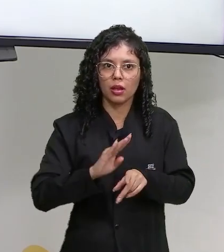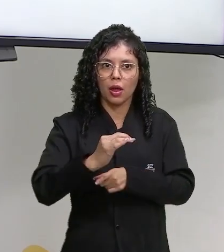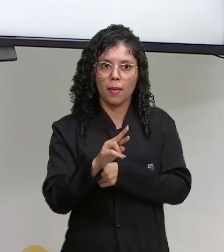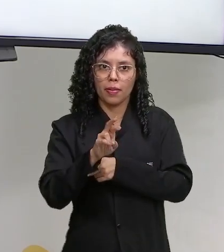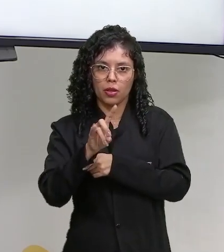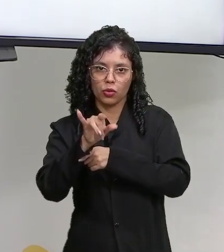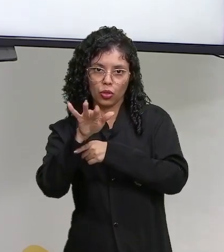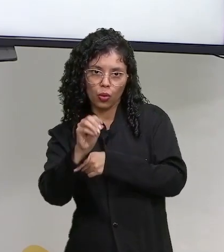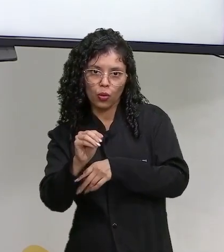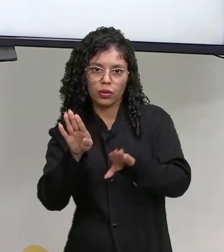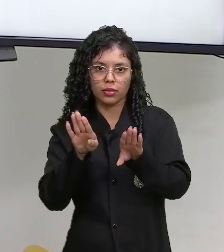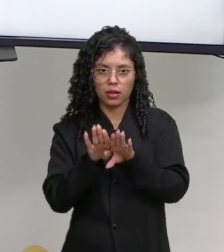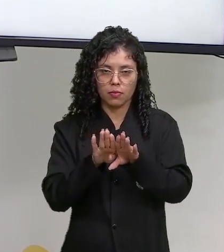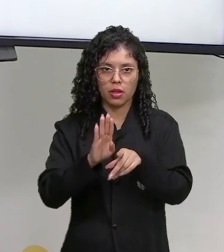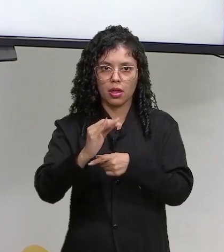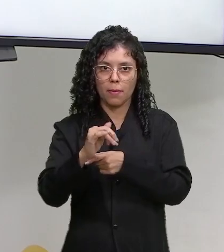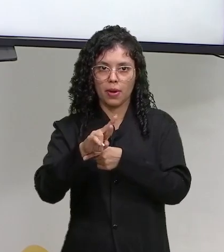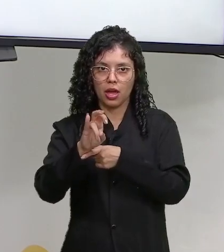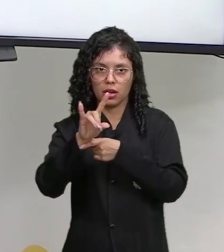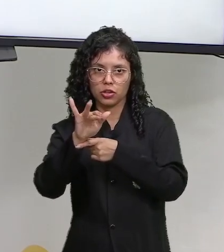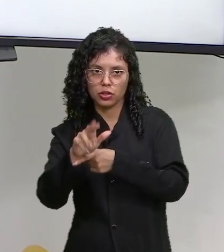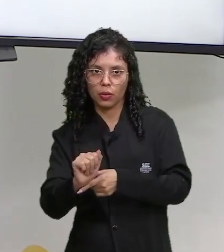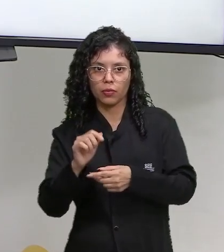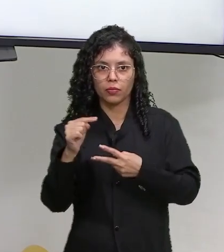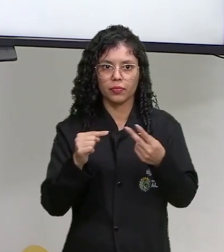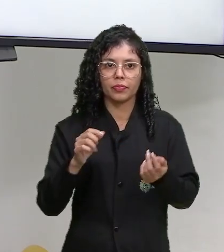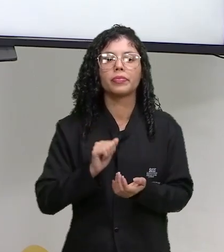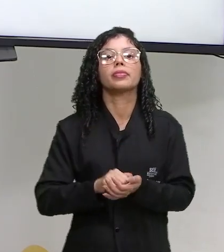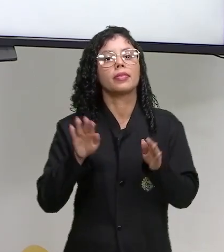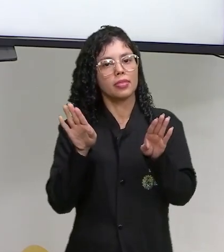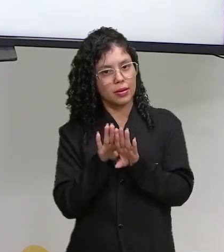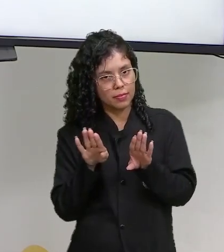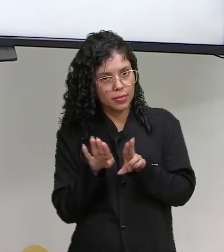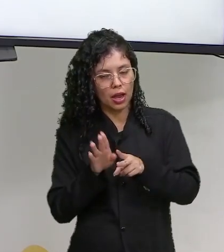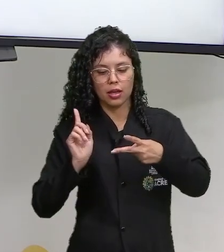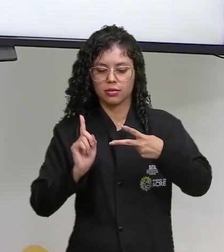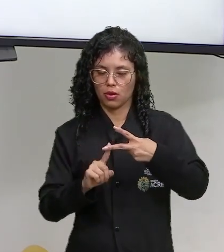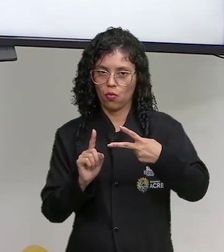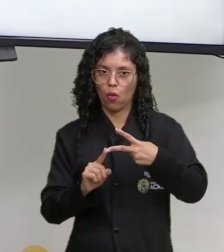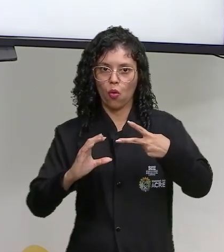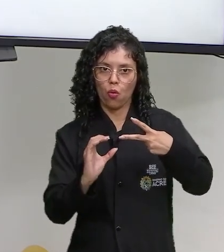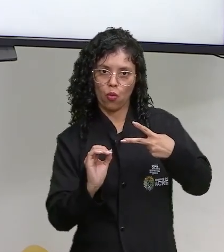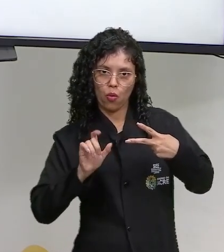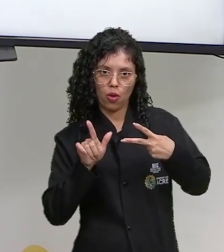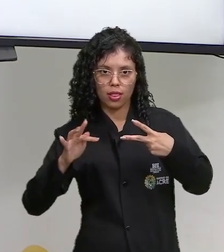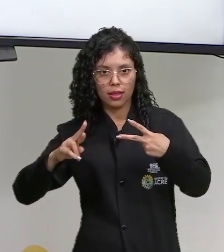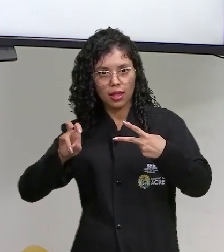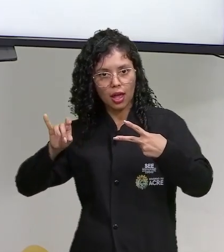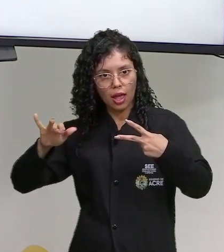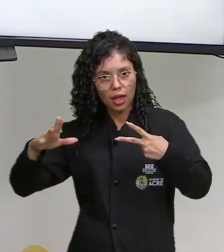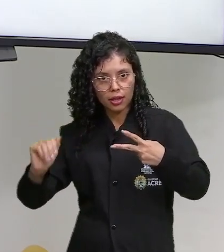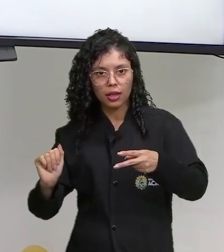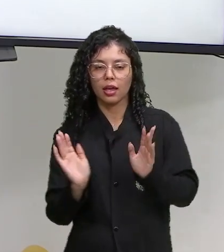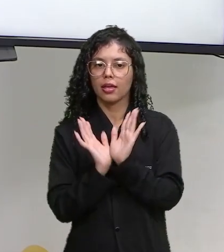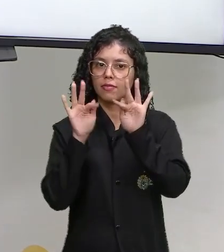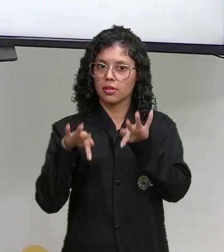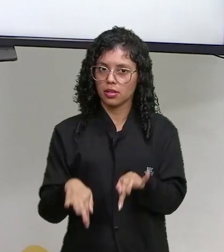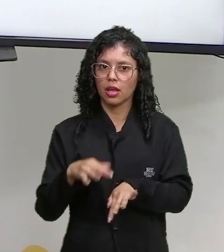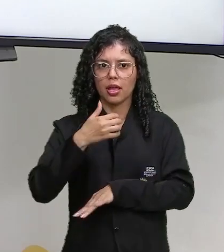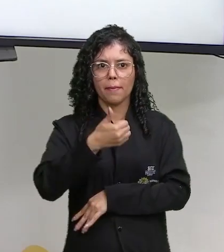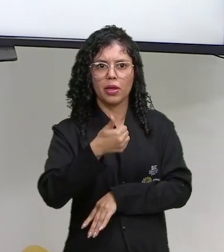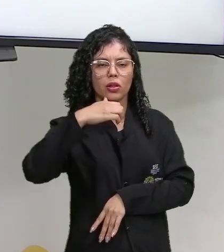Peixoto. E depois nós vamos ter a chamada República Oligárquica, que começa ali com Prudente de Moraes e vai terminar somente